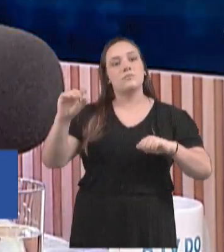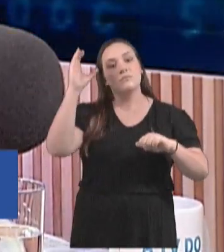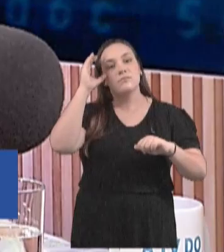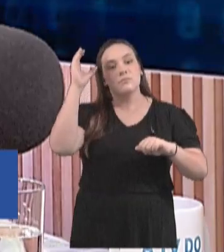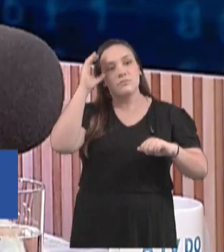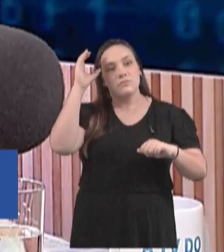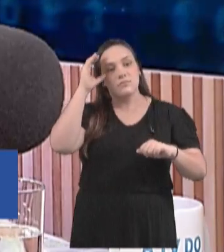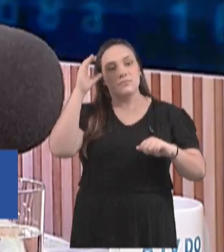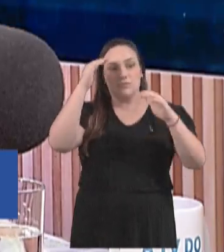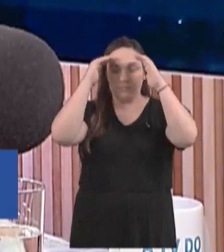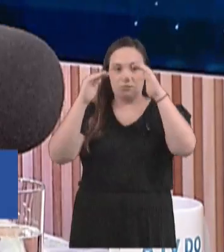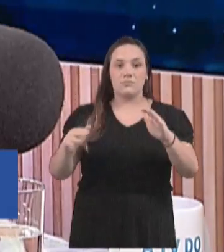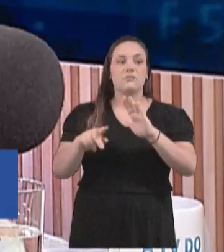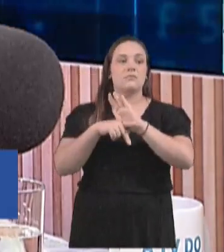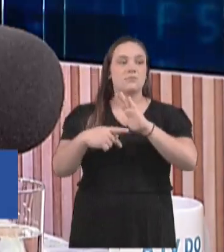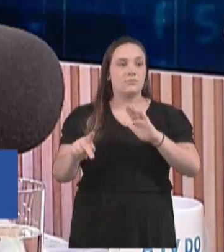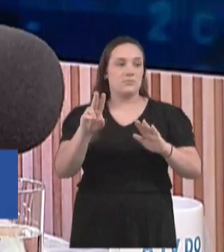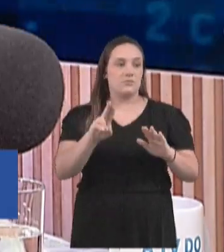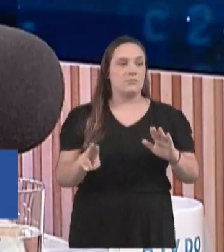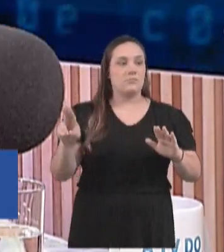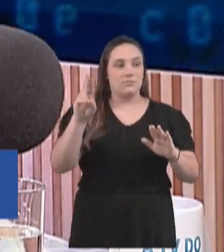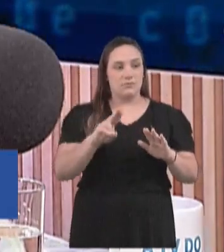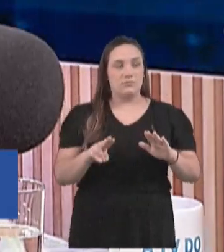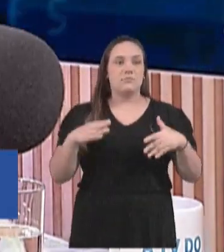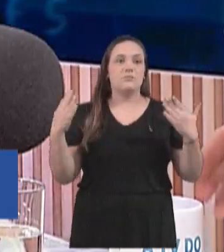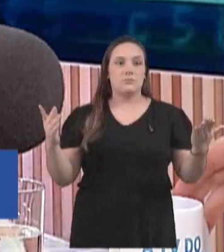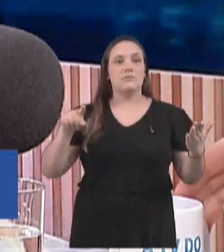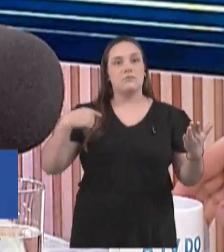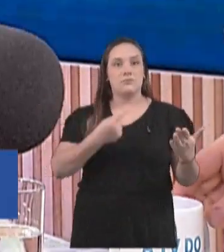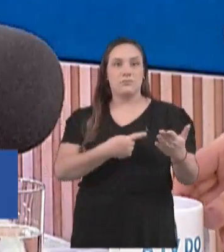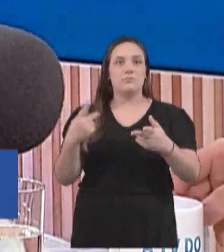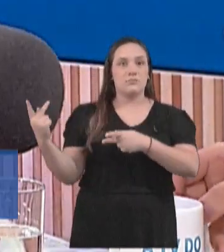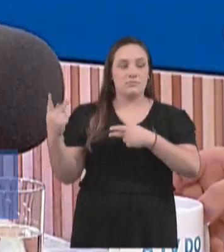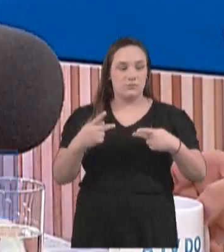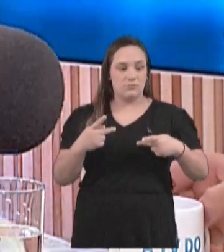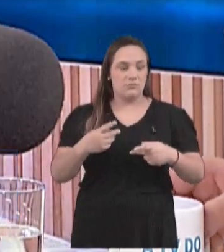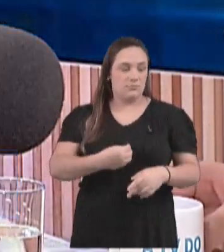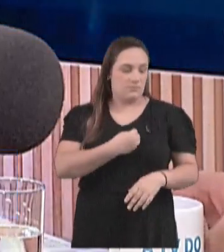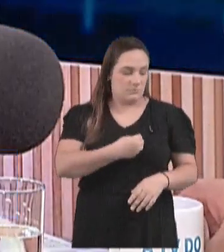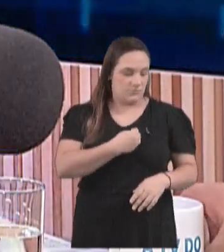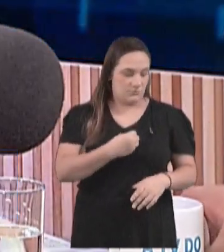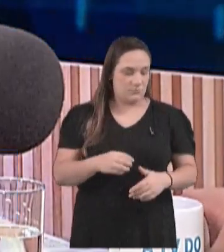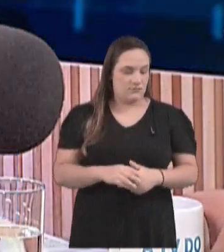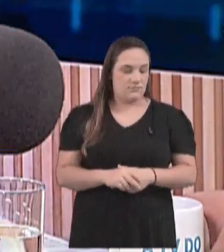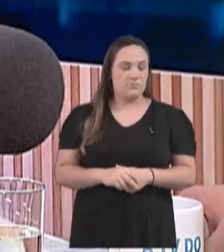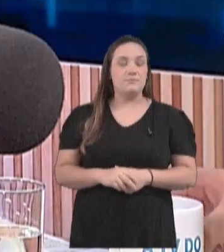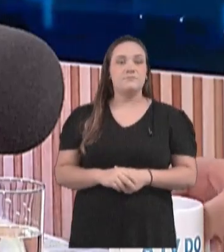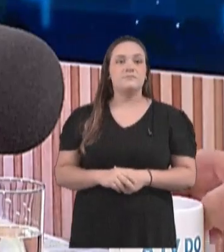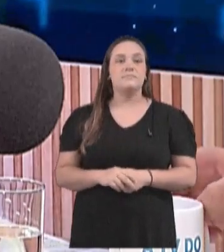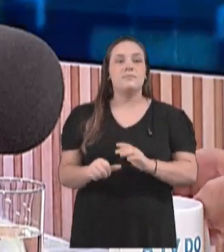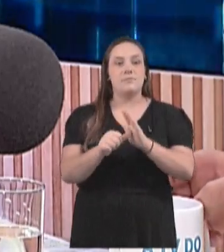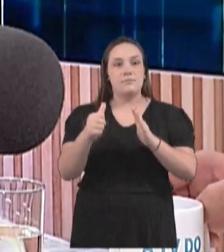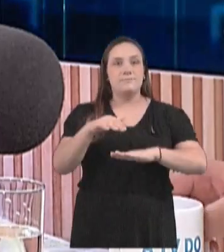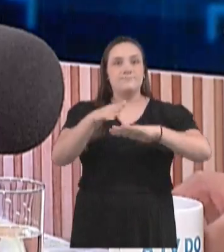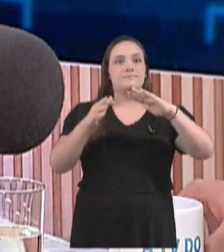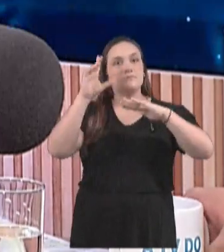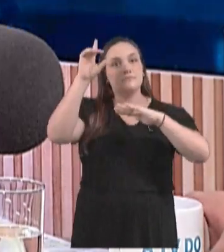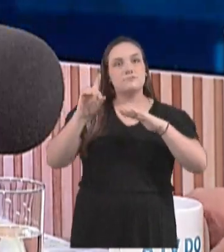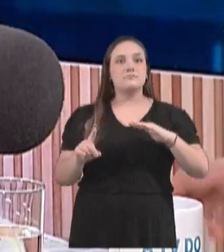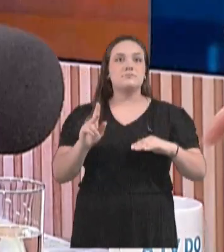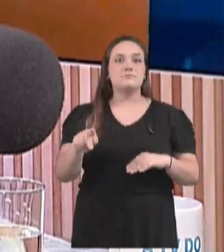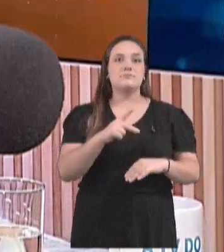conscientização, respeito com relação ao uso. A nossa convidada aqui, que participa já da primeira mesa de debate,